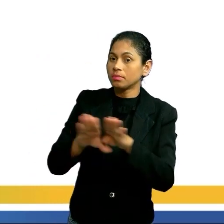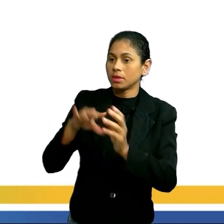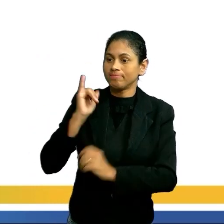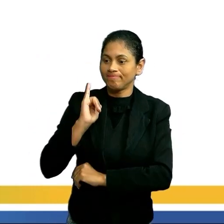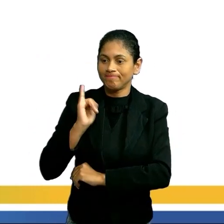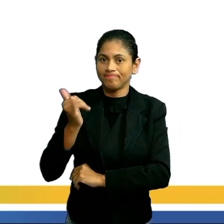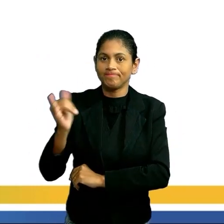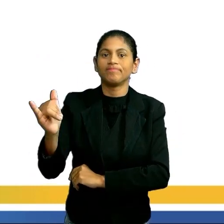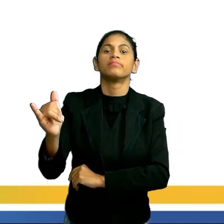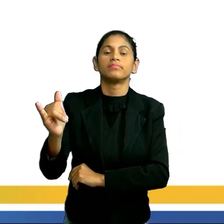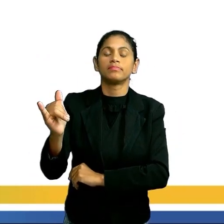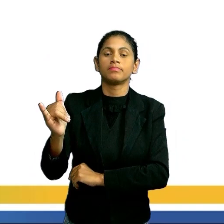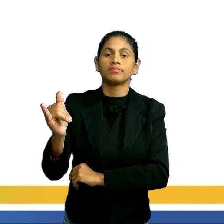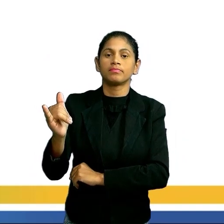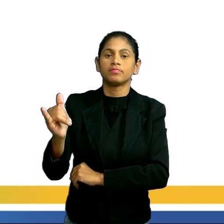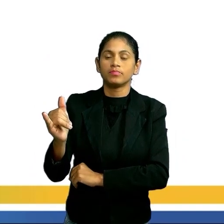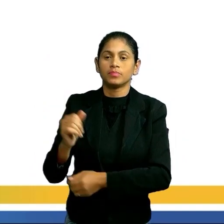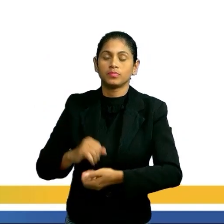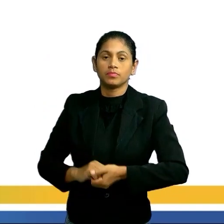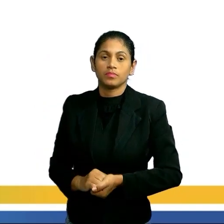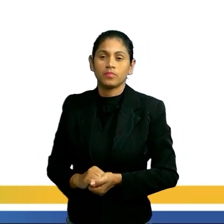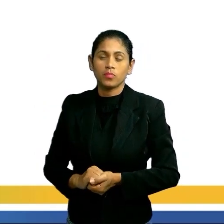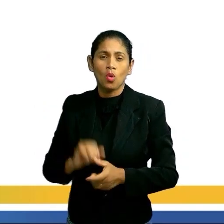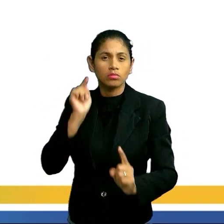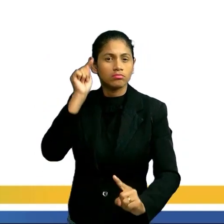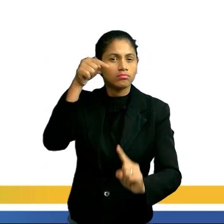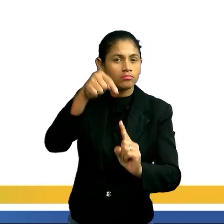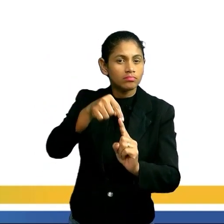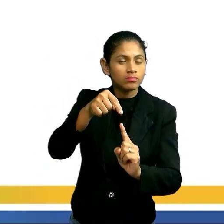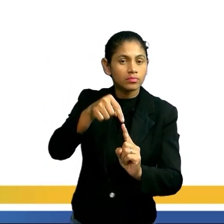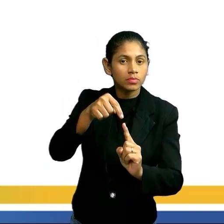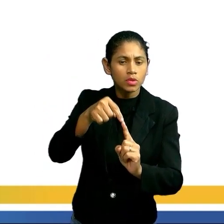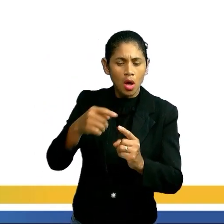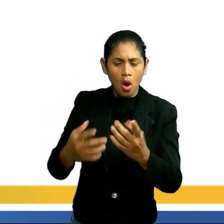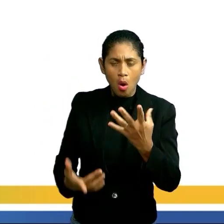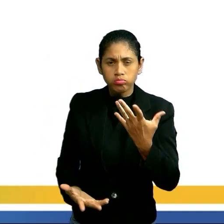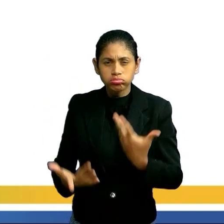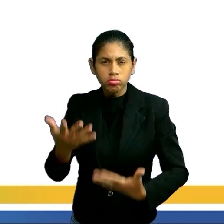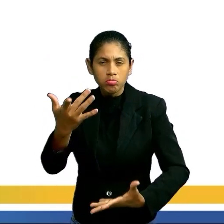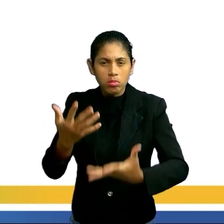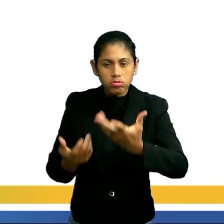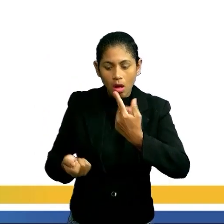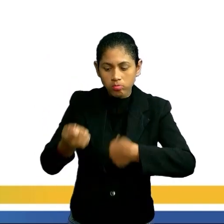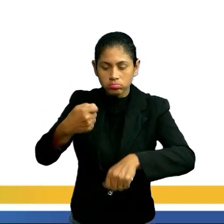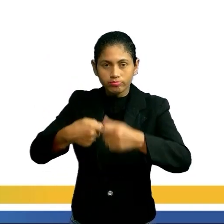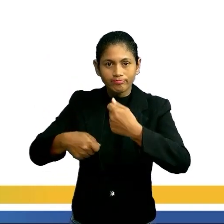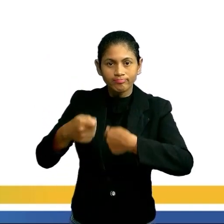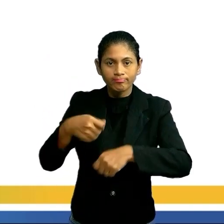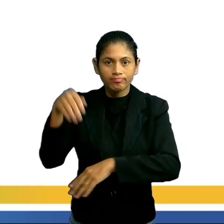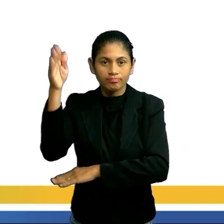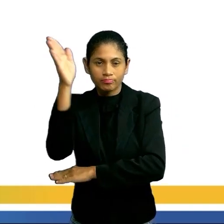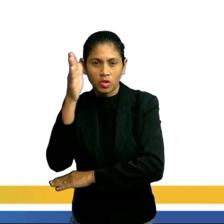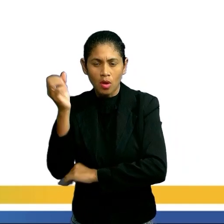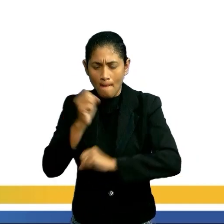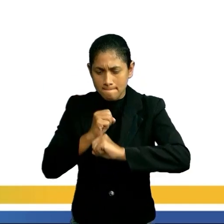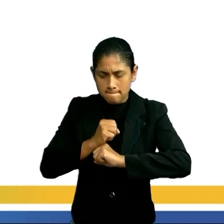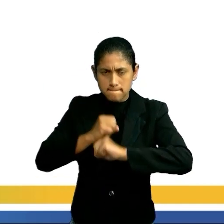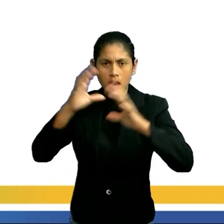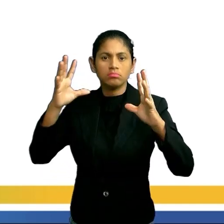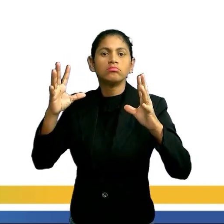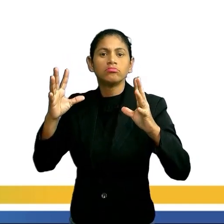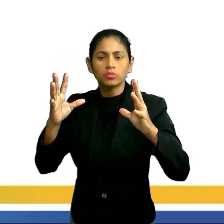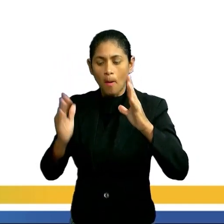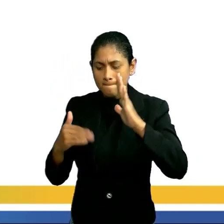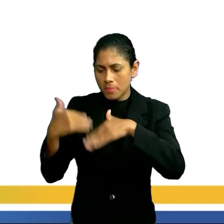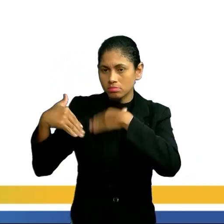A intenção desse Plano SALT era fomentar, né, a economia brasileira, dar um boom. Isso aí era a fórmula